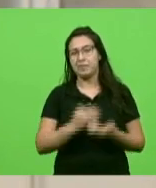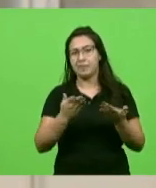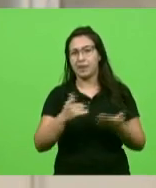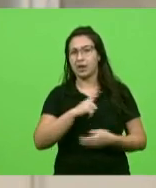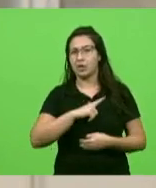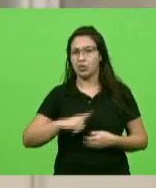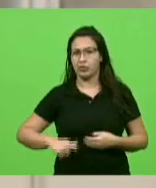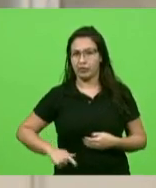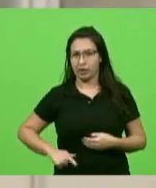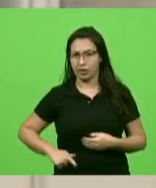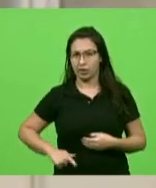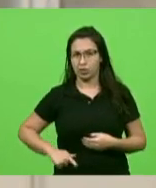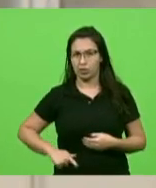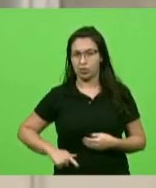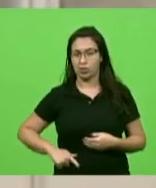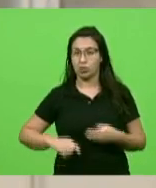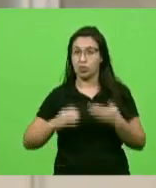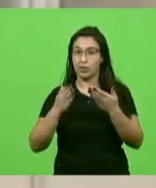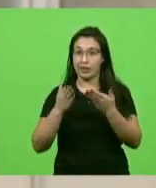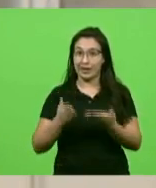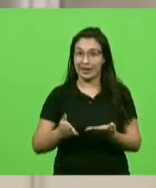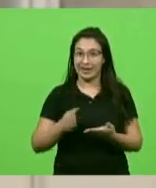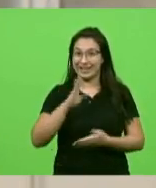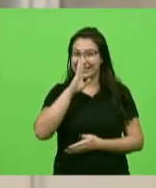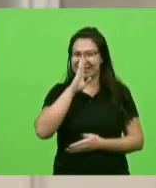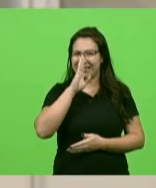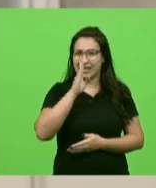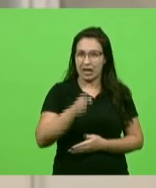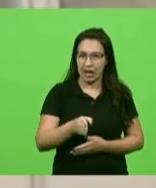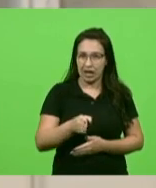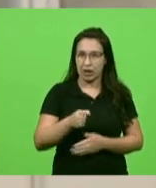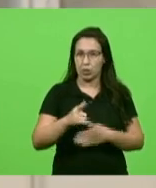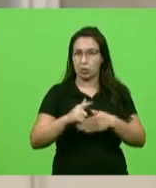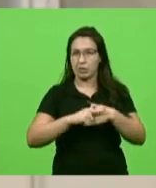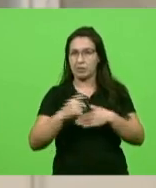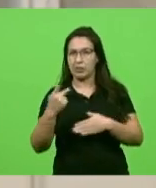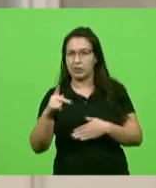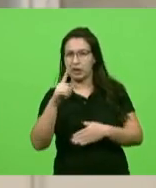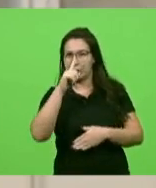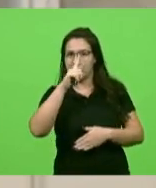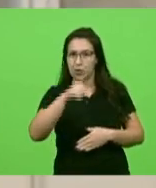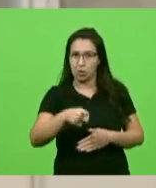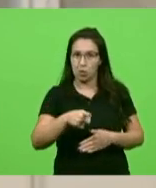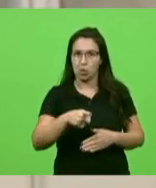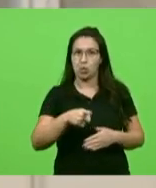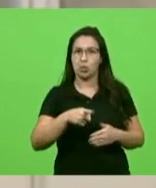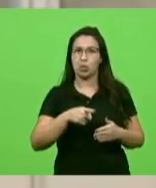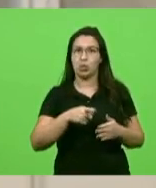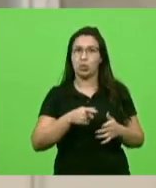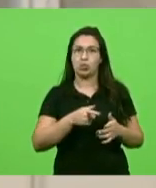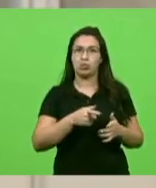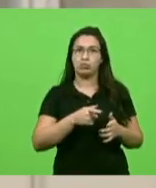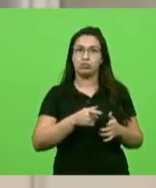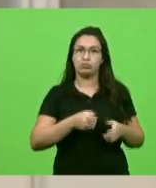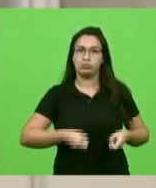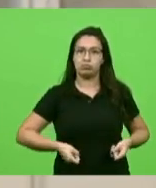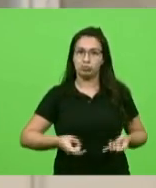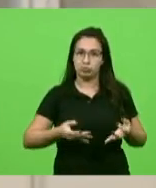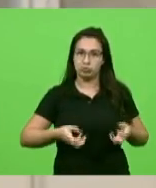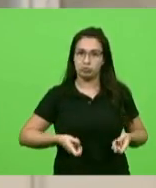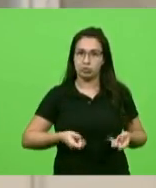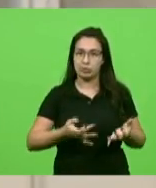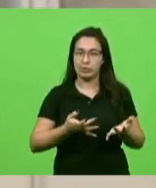denunciado não tenha determinado diretamente a ordenação de despesas para a compra